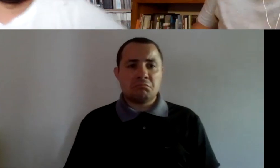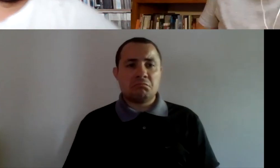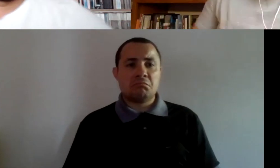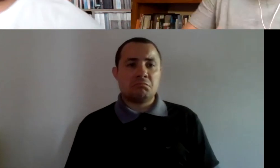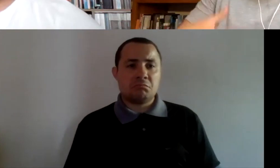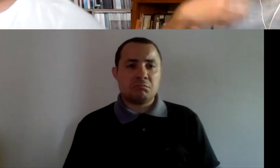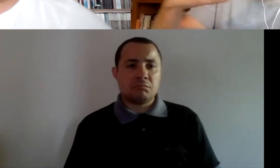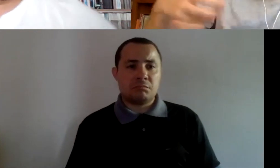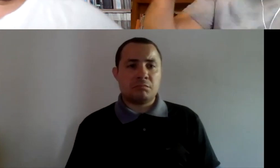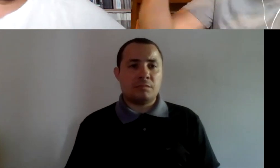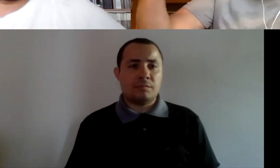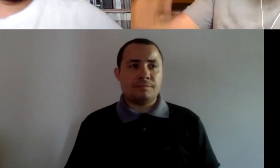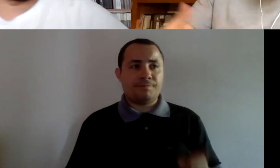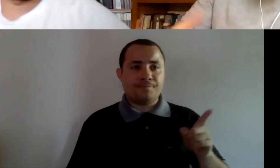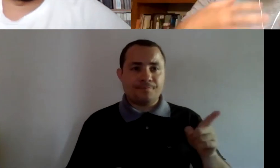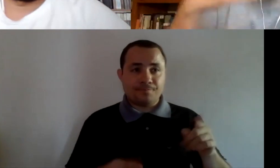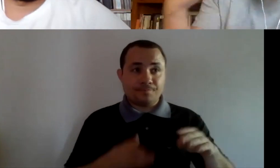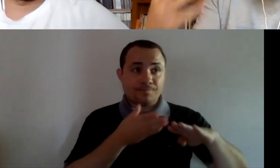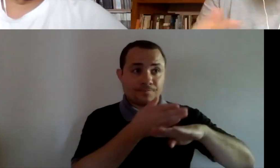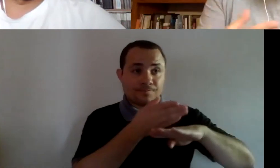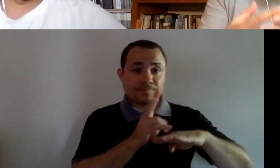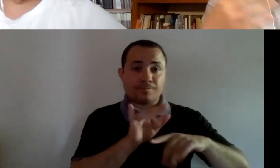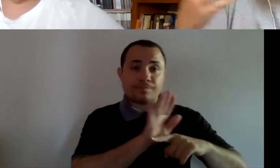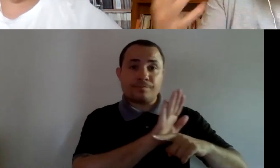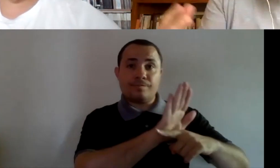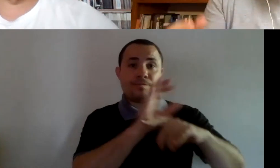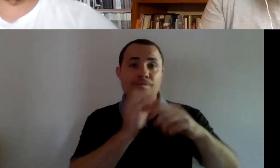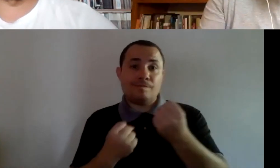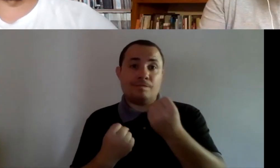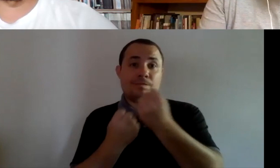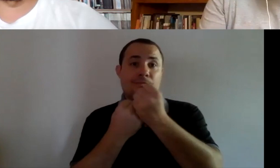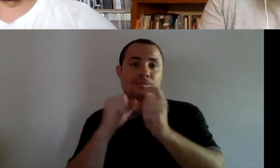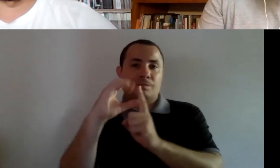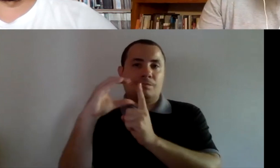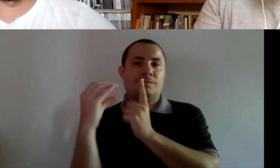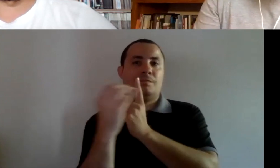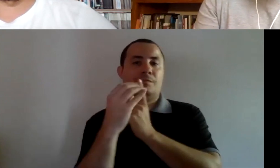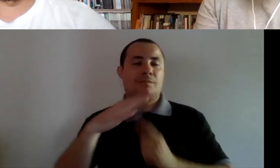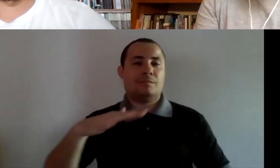vai ajudar a fortalecer, digamos, essa comunidade de leitores, né?